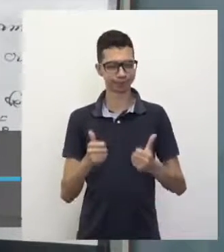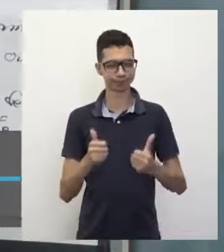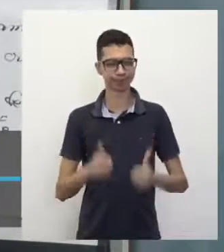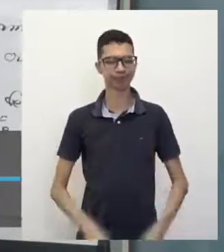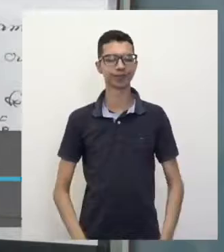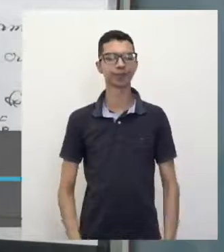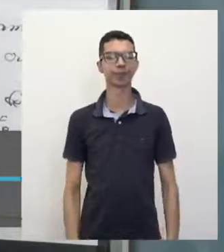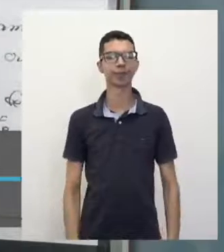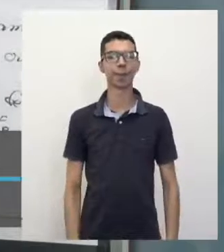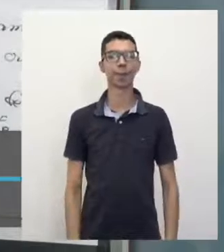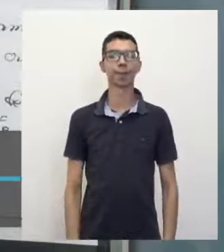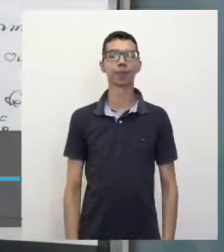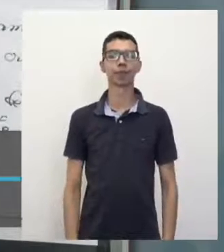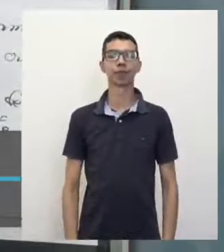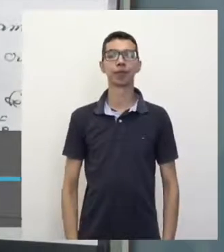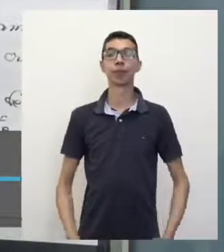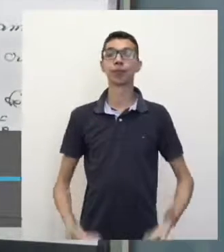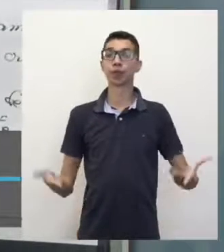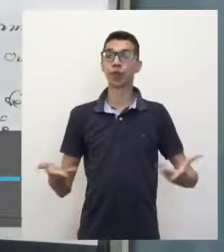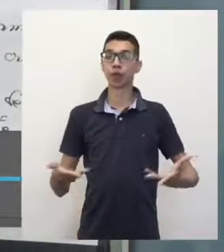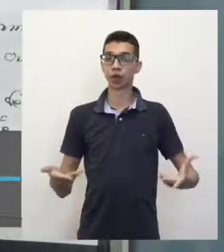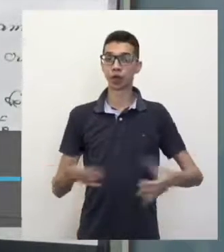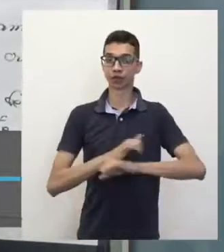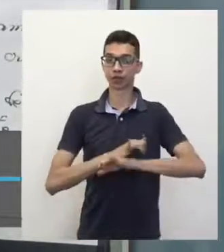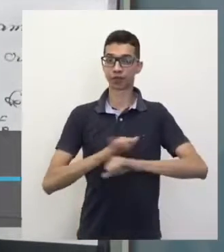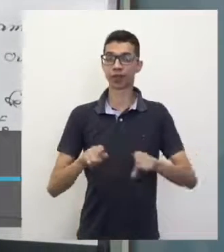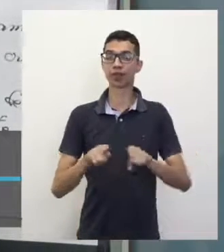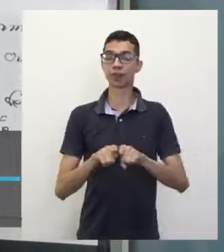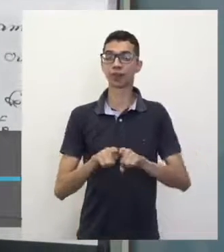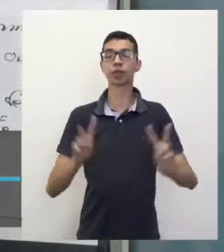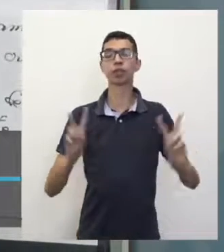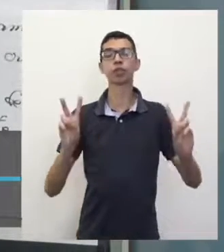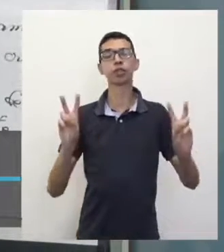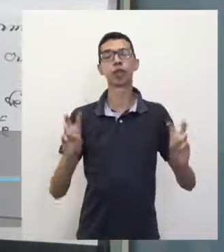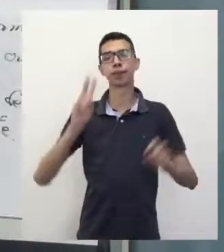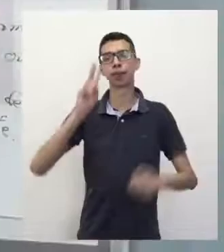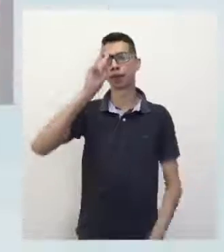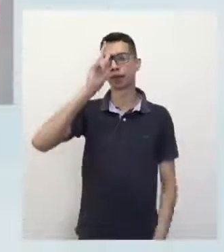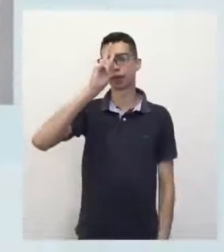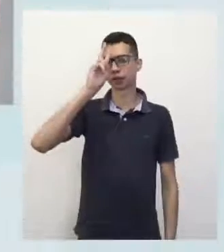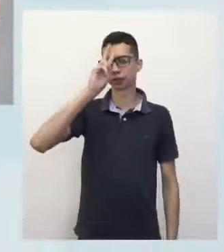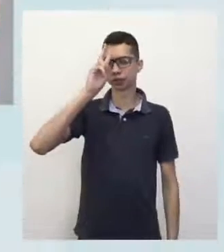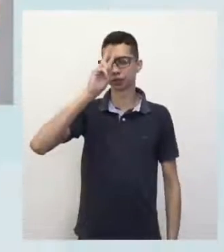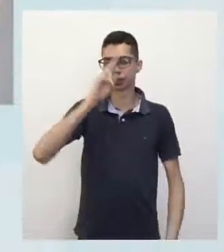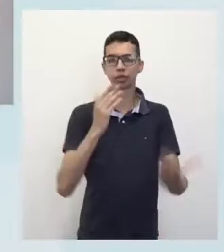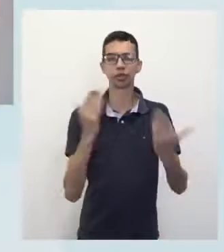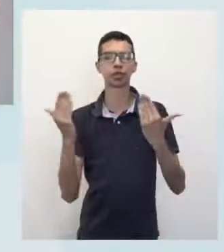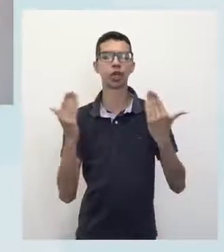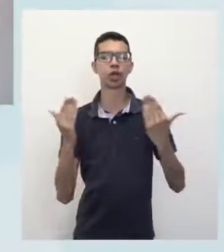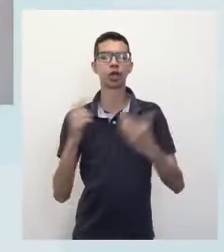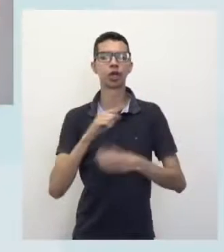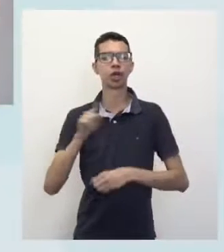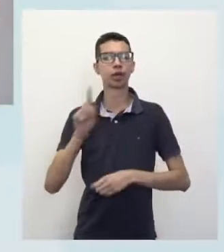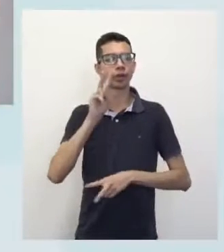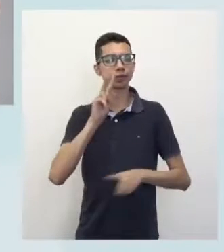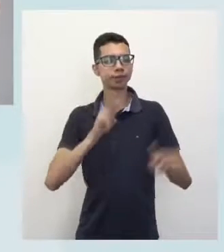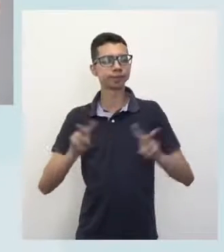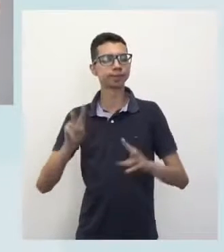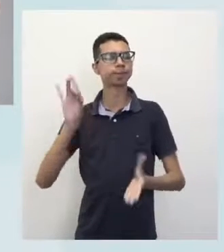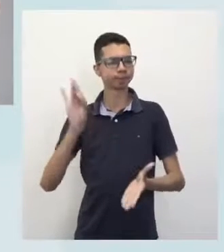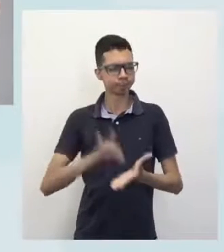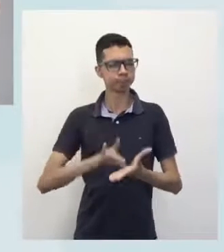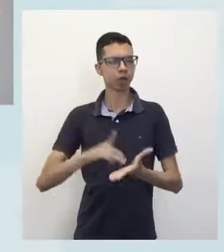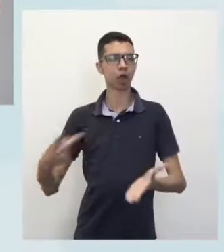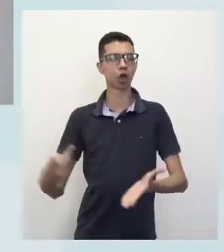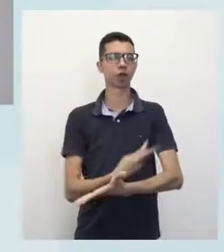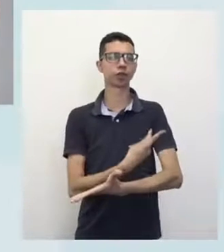só, então vamos falar agora um pouquinho também da dimensão histórica. Então, a relação histórica se observa pelo registro de fatos e